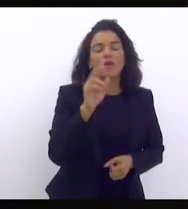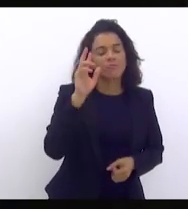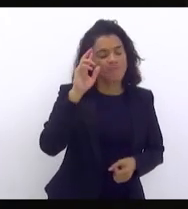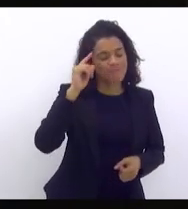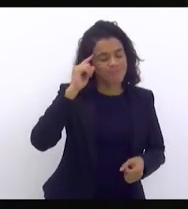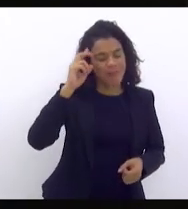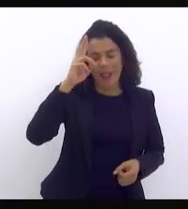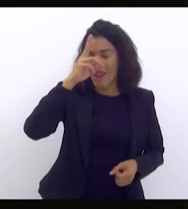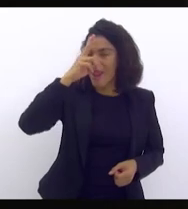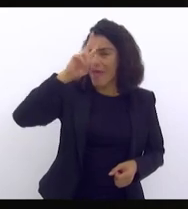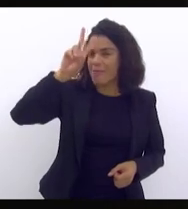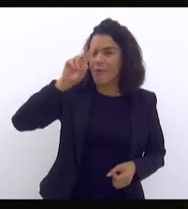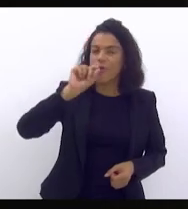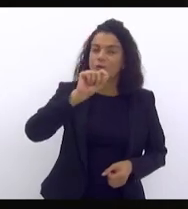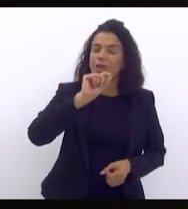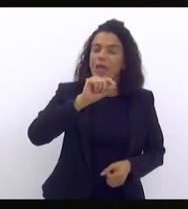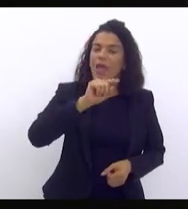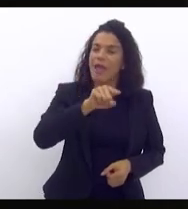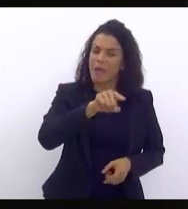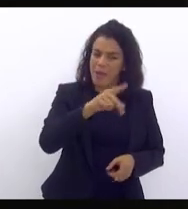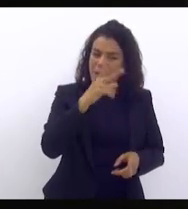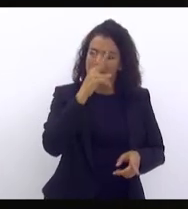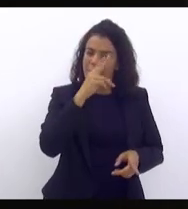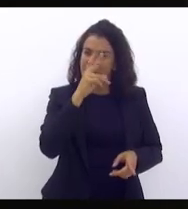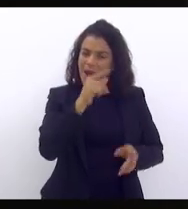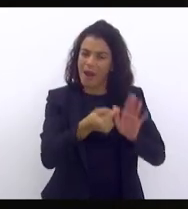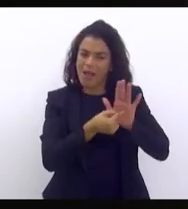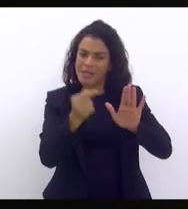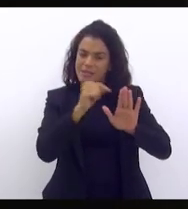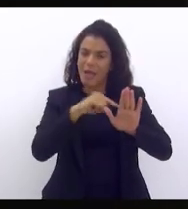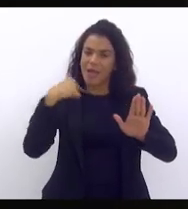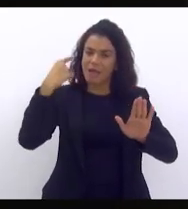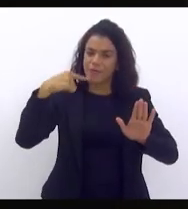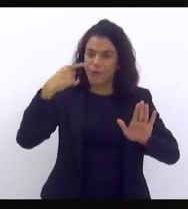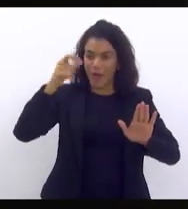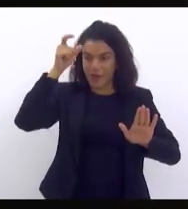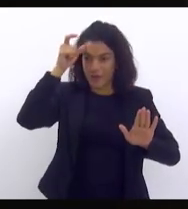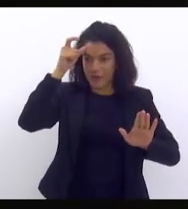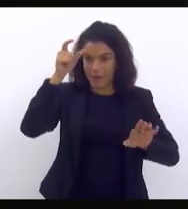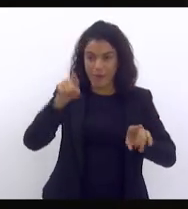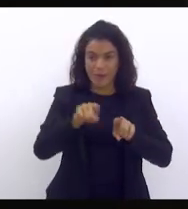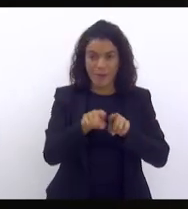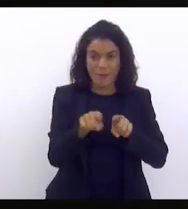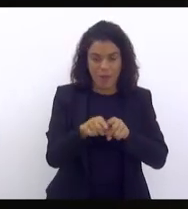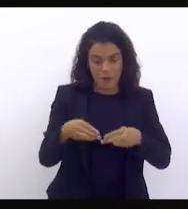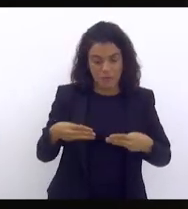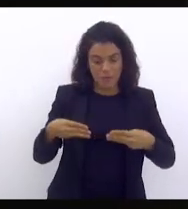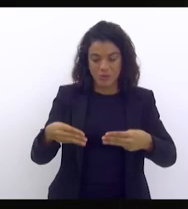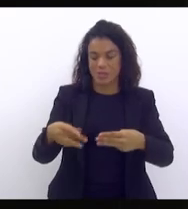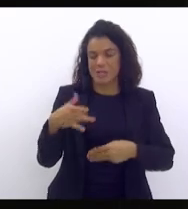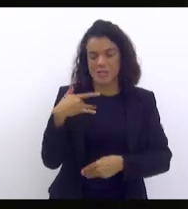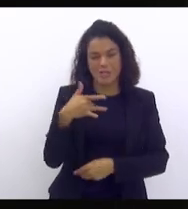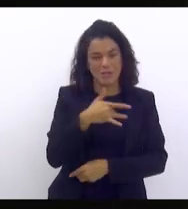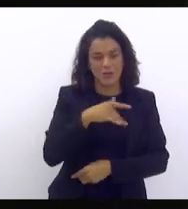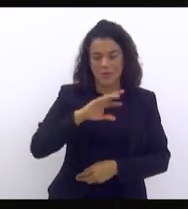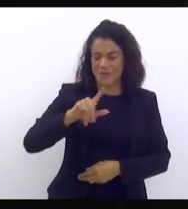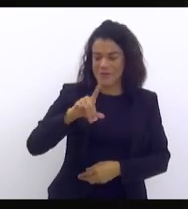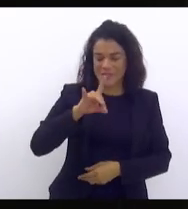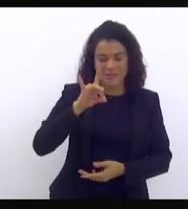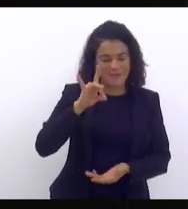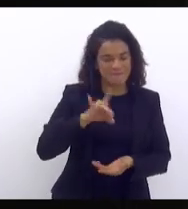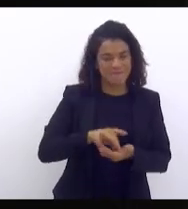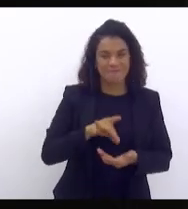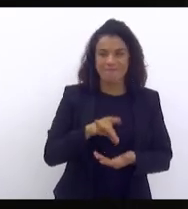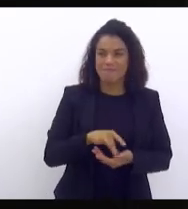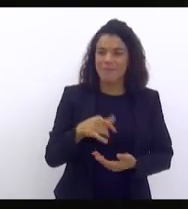ao advogado do diabo, que ele mesmo se defendeu. E no Ministério da Saúde não vai ser diferente comigo. Muito